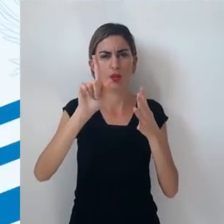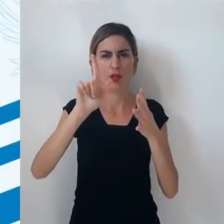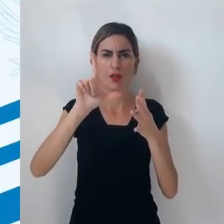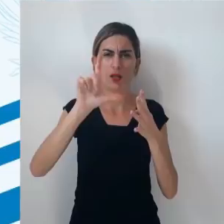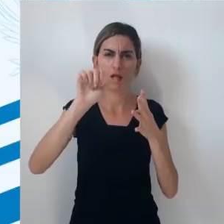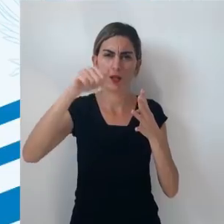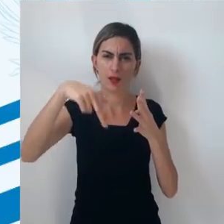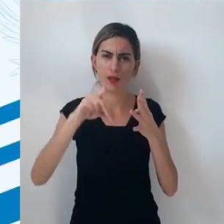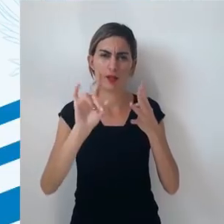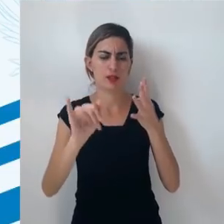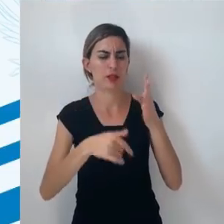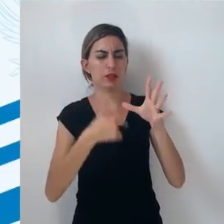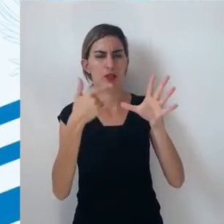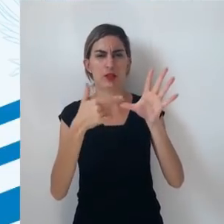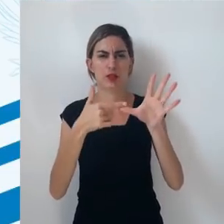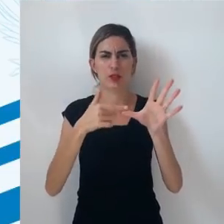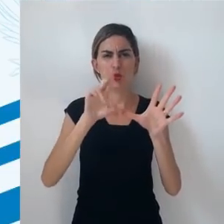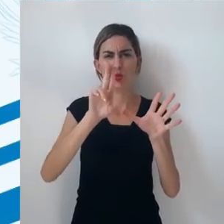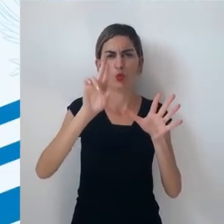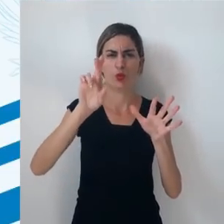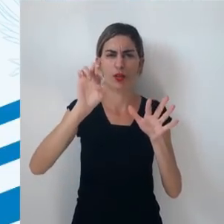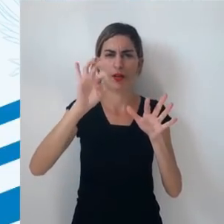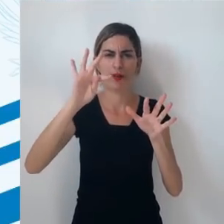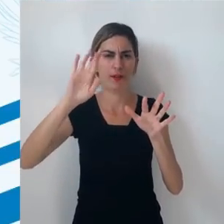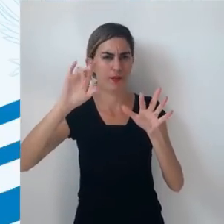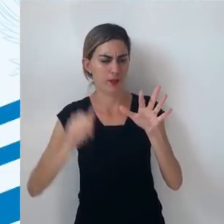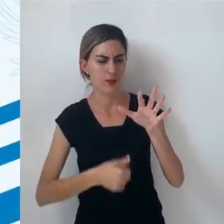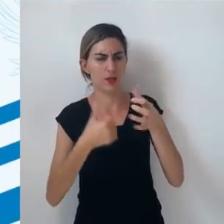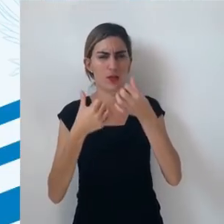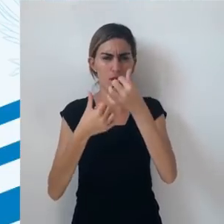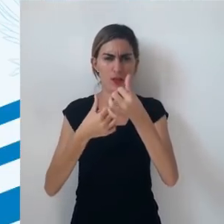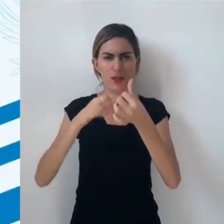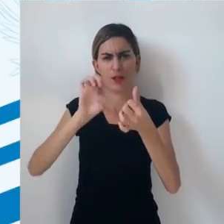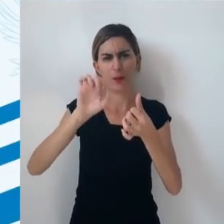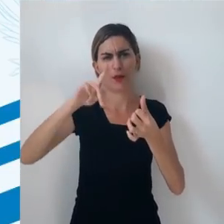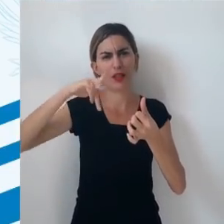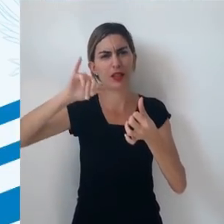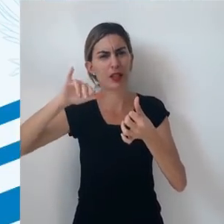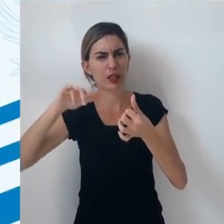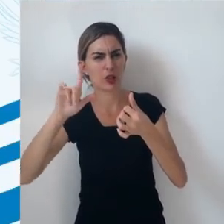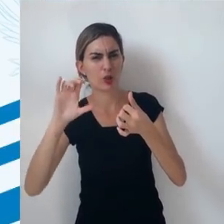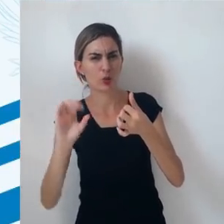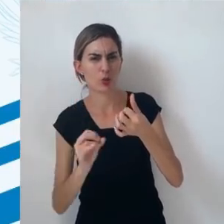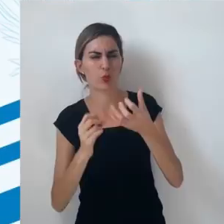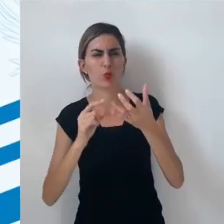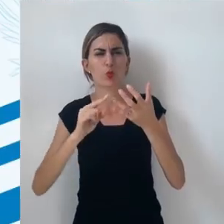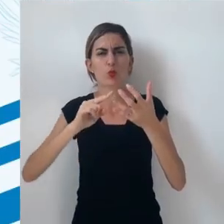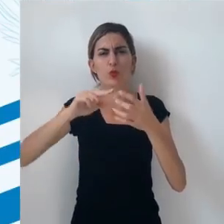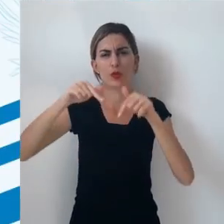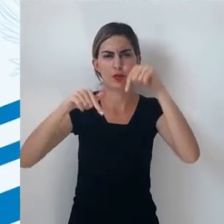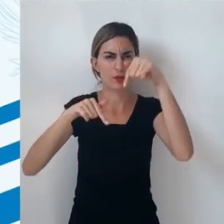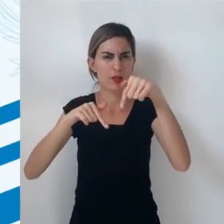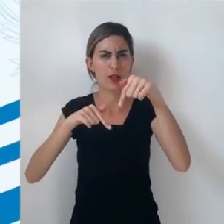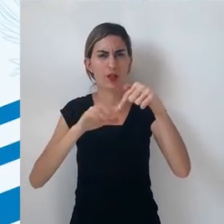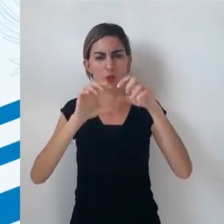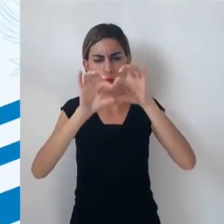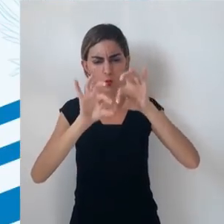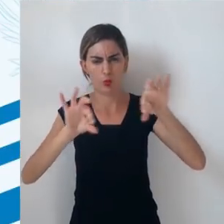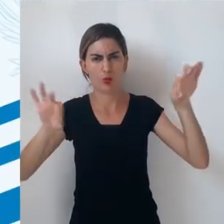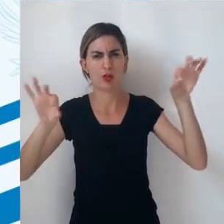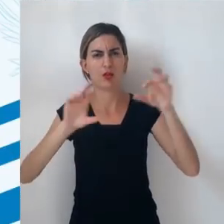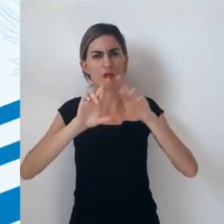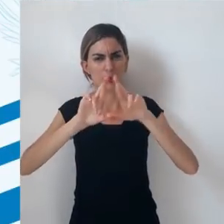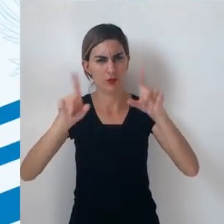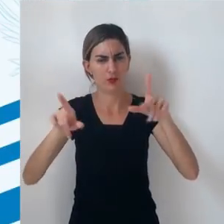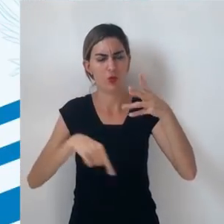a glande. No 5, a uretra. No 6, o epidídimo. No 7, você encontra o